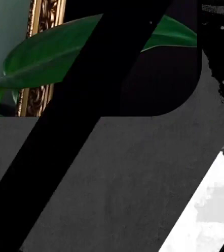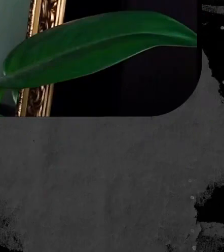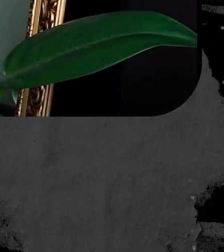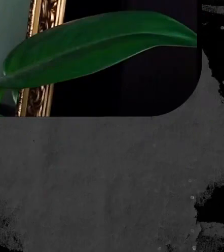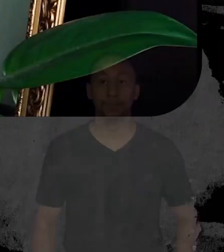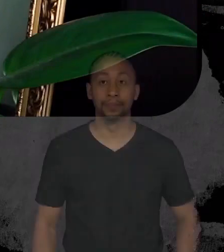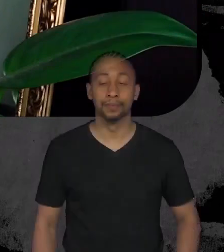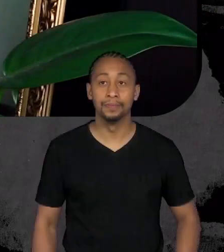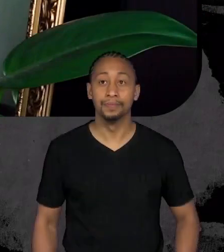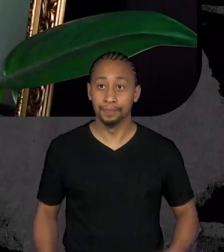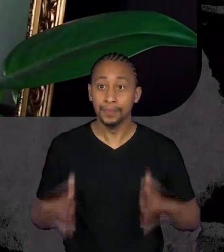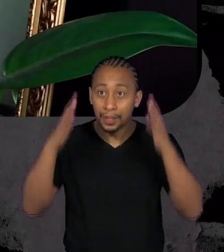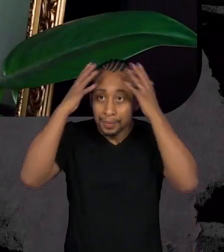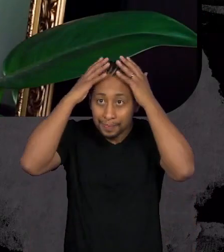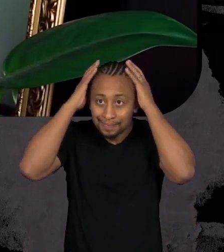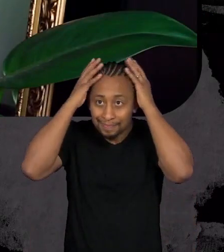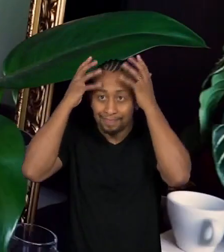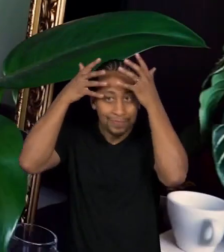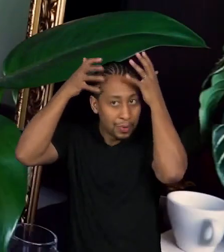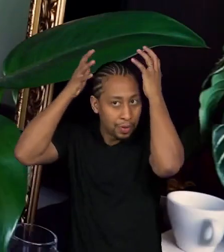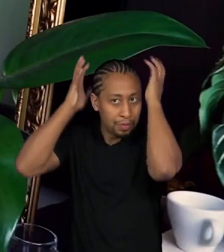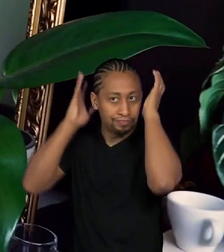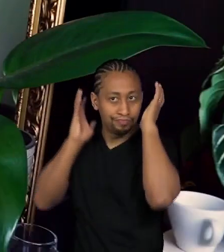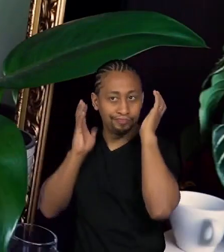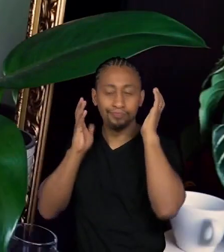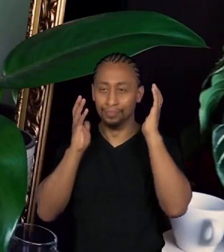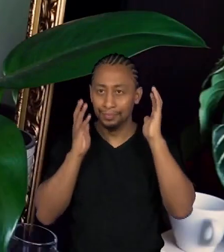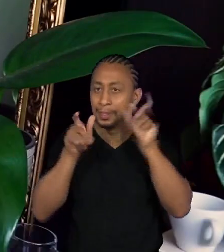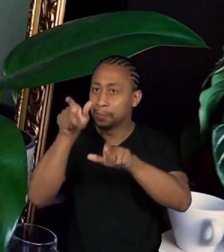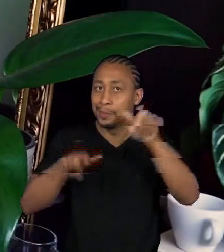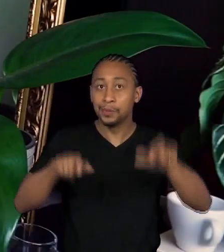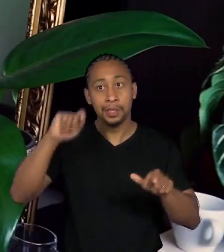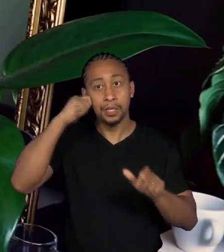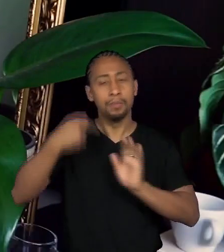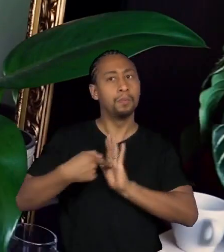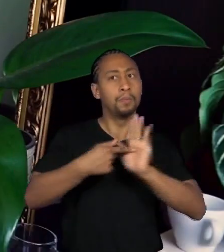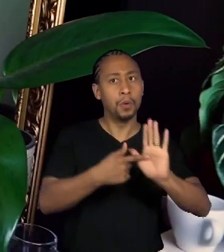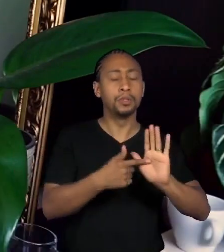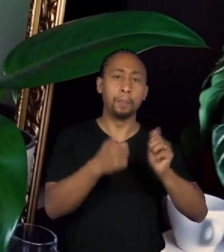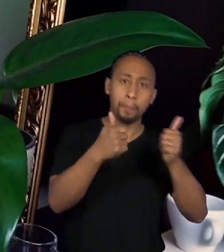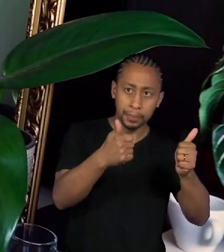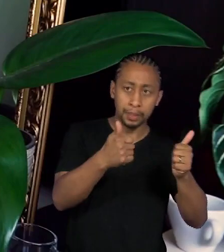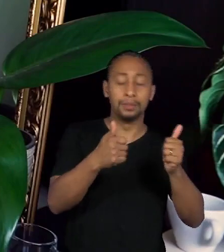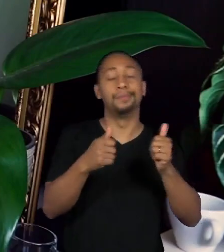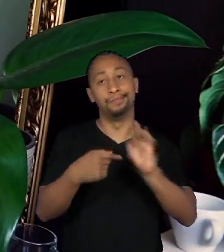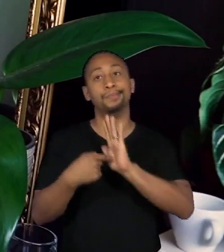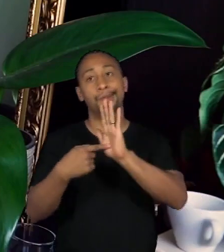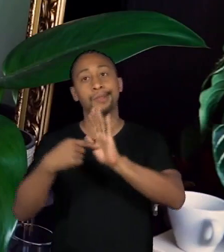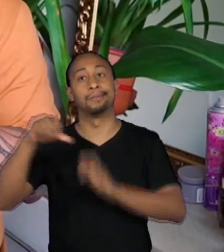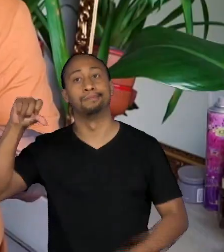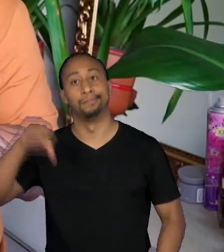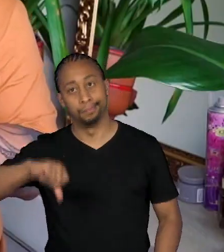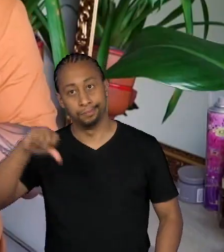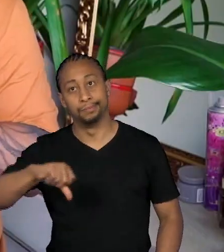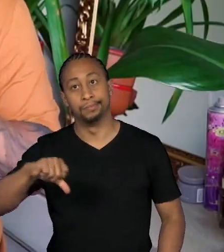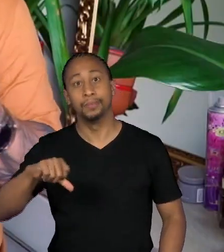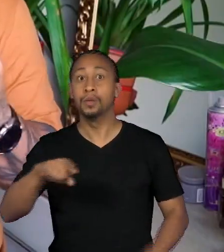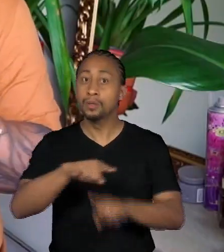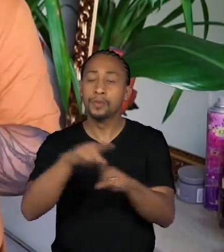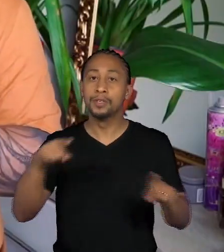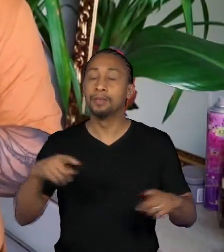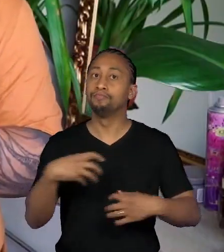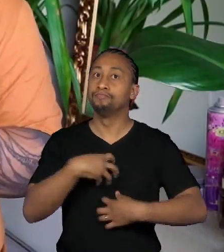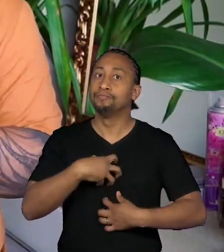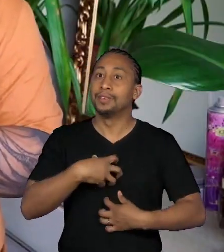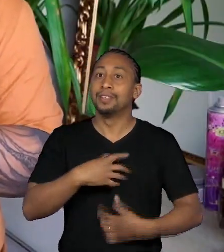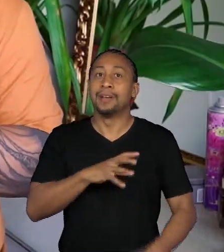O cabelo para a população negra representa tudo, tanto o bem quanto o mal. Quando você passa a se amar e